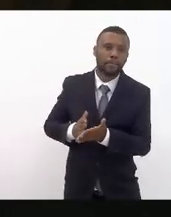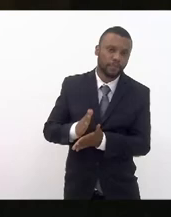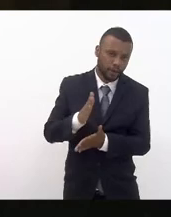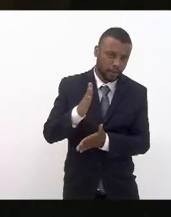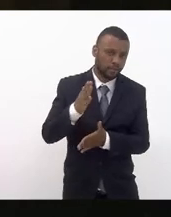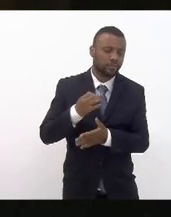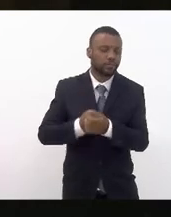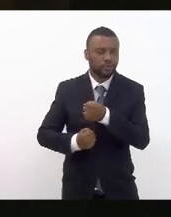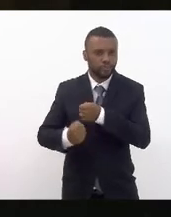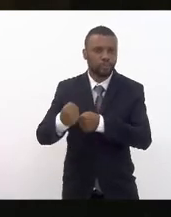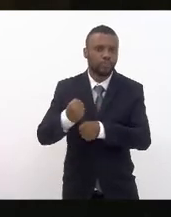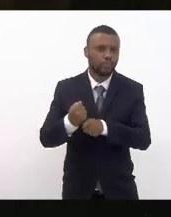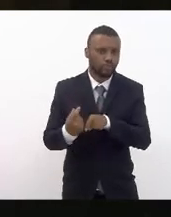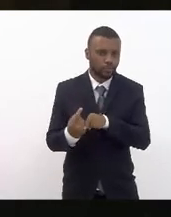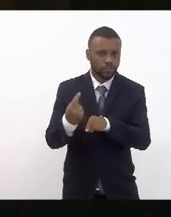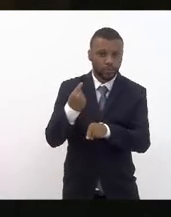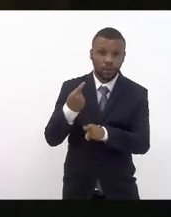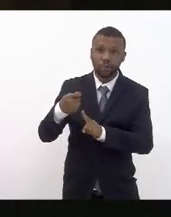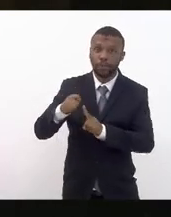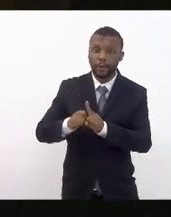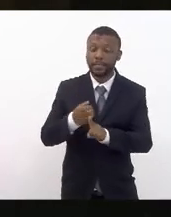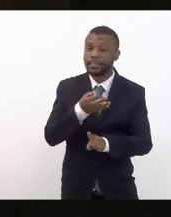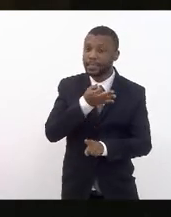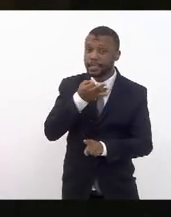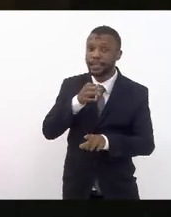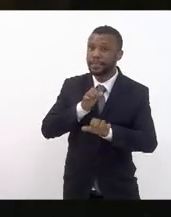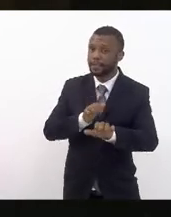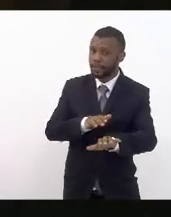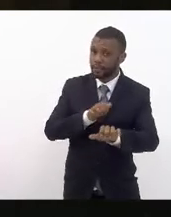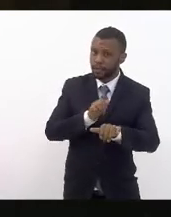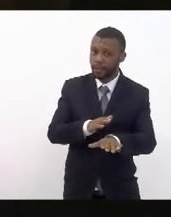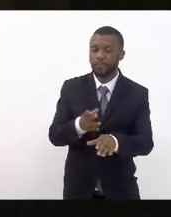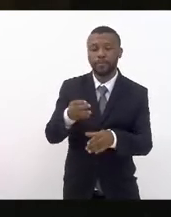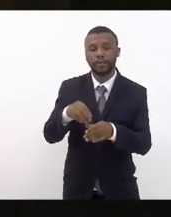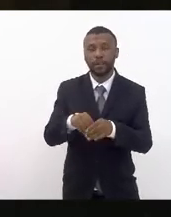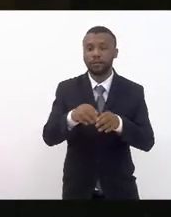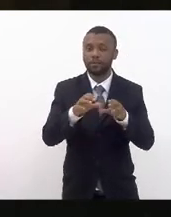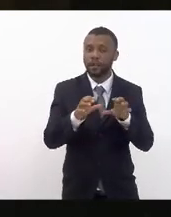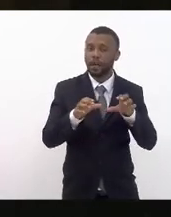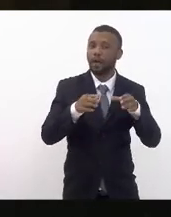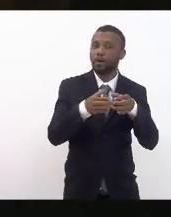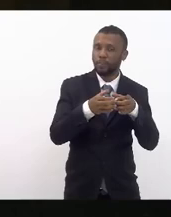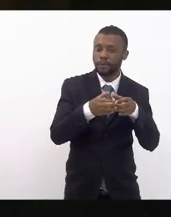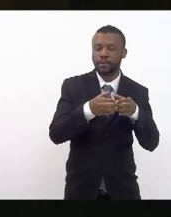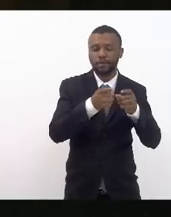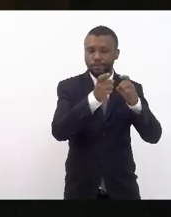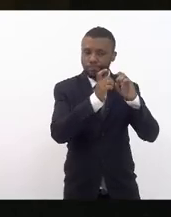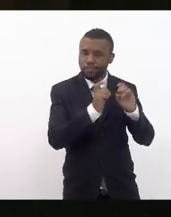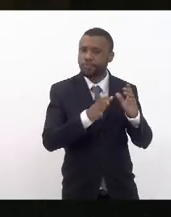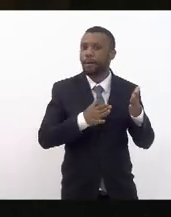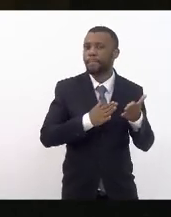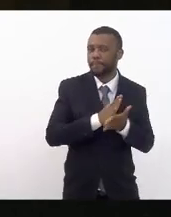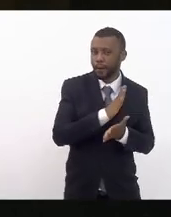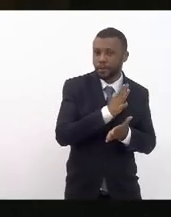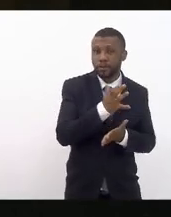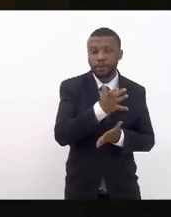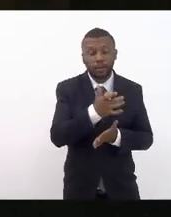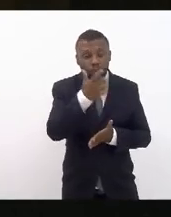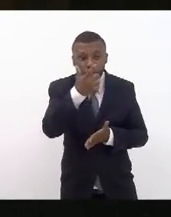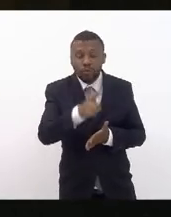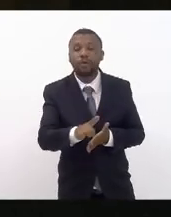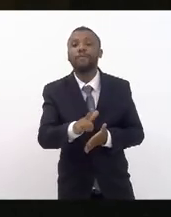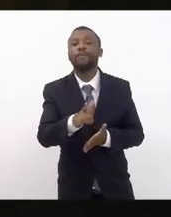o ano passado, em setembro, não é? Na comissão, torno aqui a cobrar a